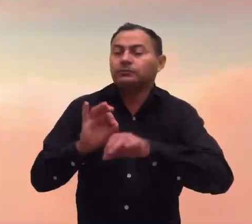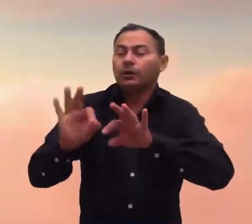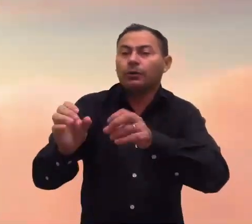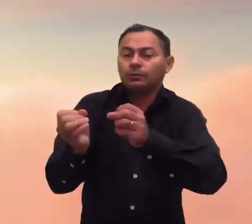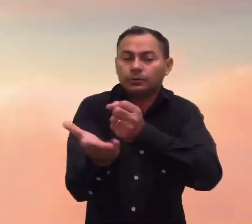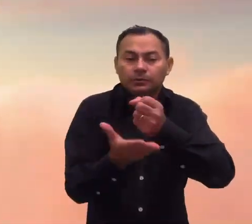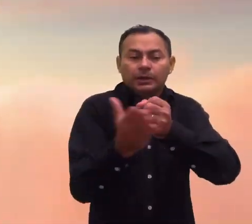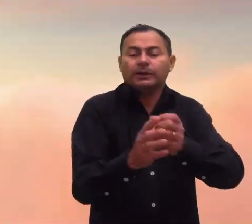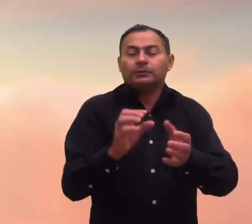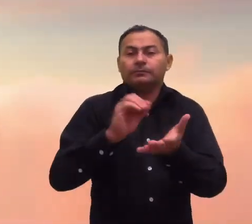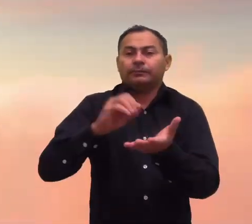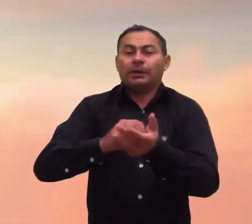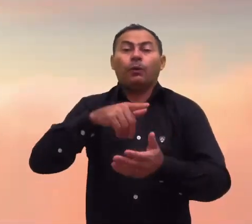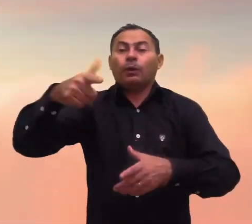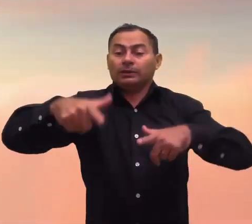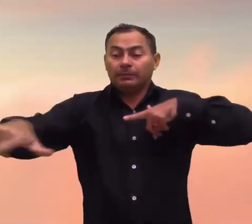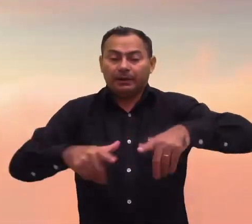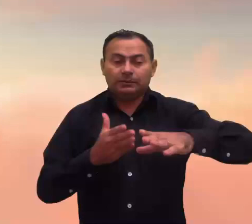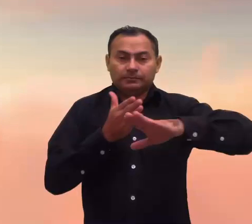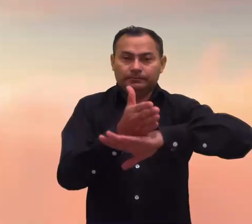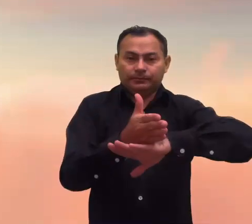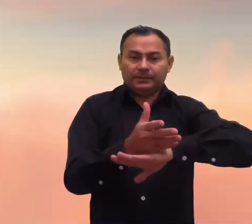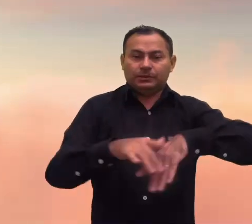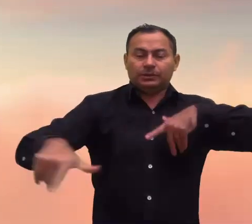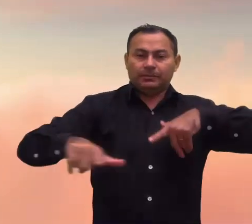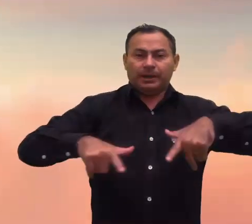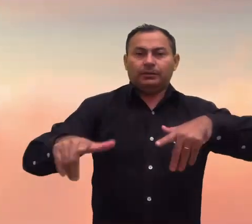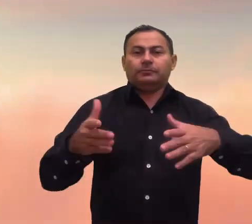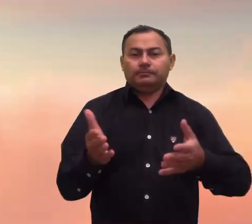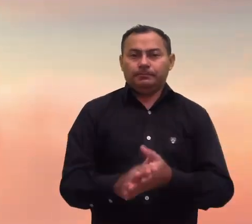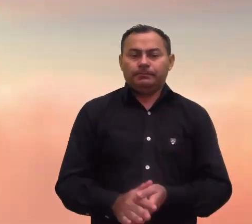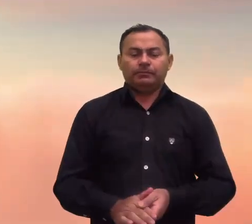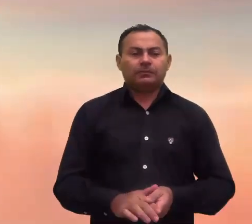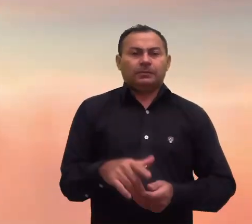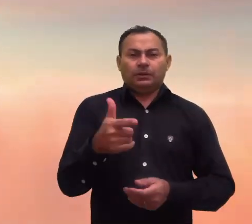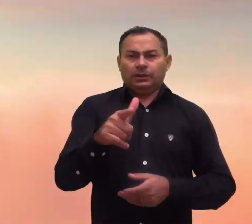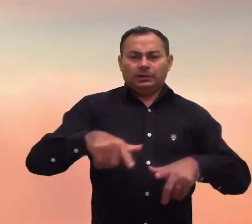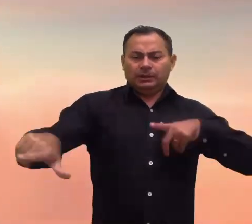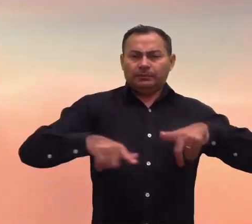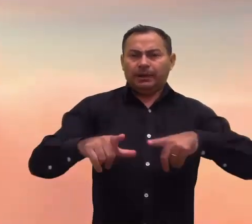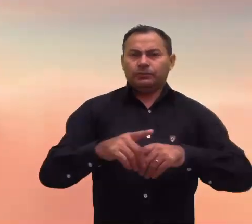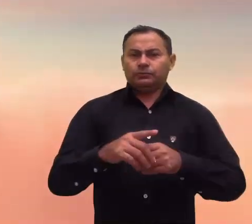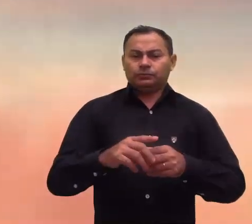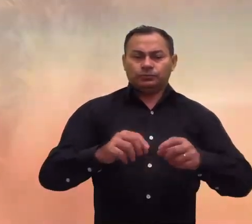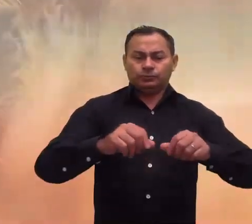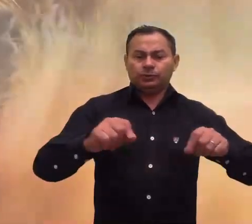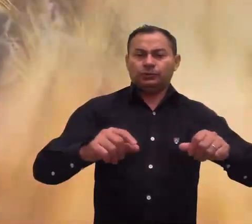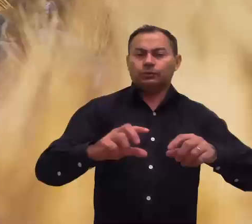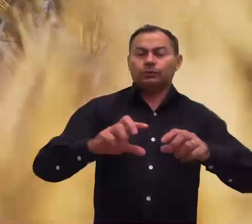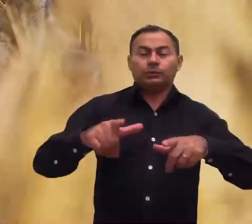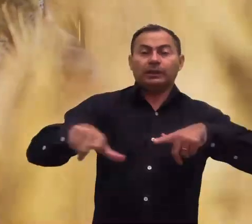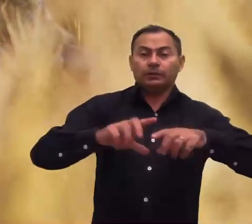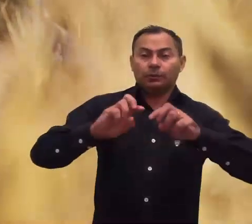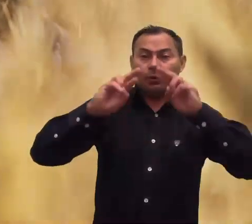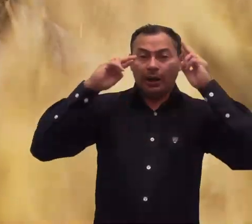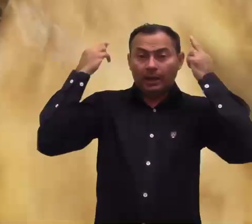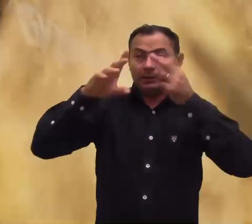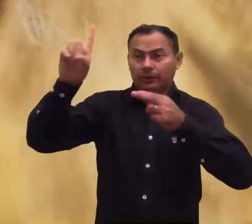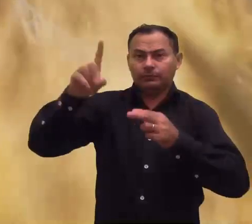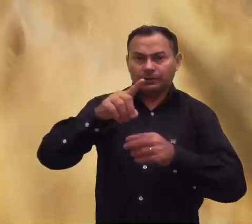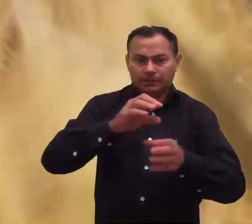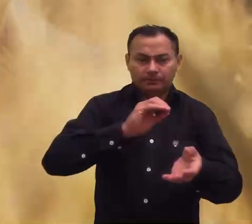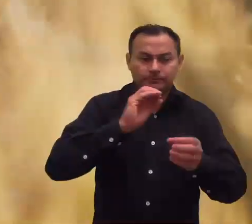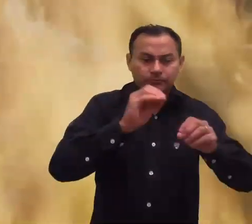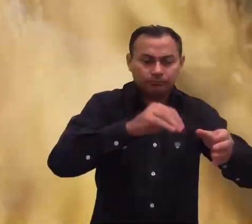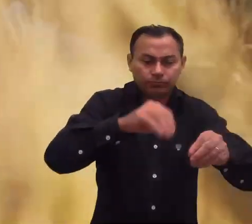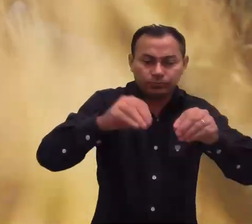ceifar o que não semeaste. Outros trabalharam e vós entrastes no seu trabalho. Não existe trabalho solo no reino de